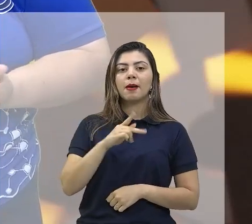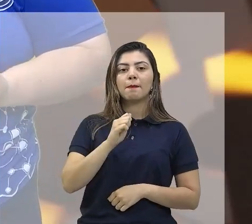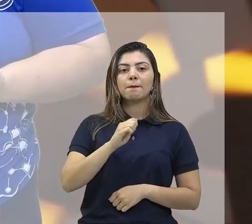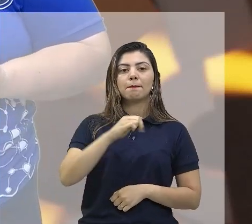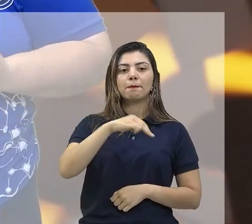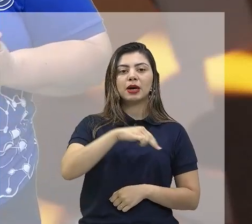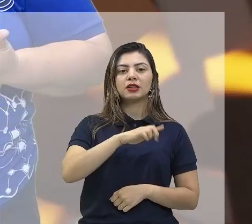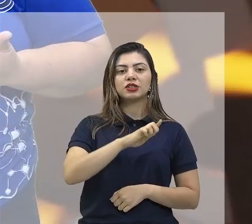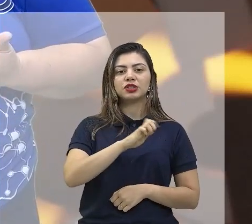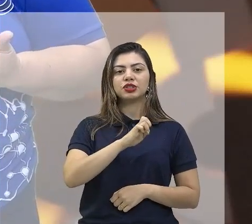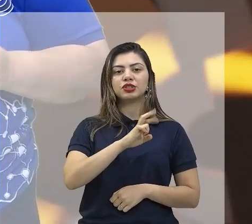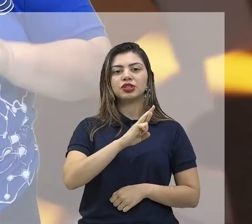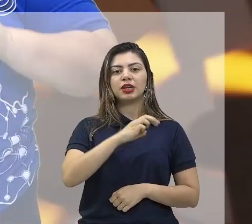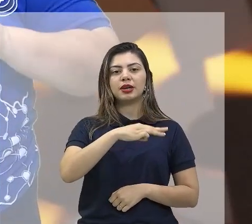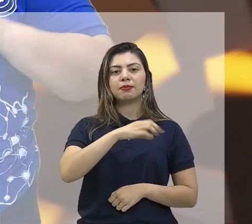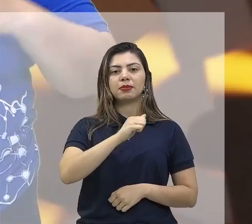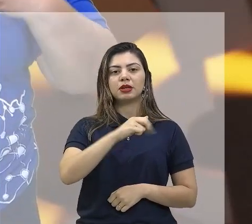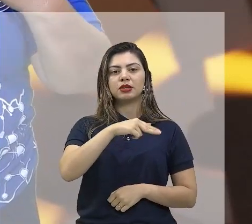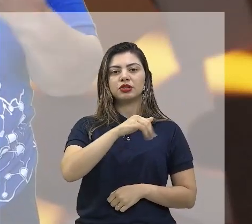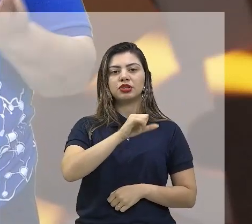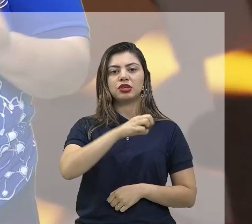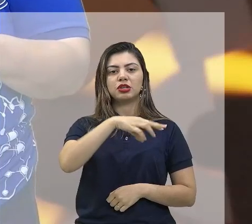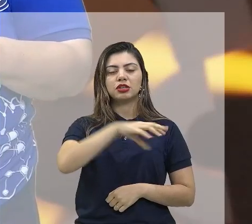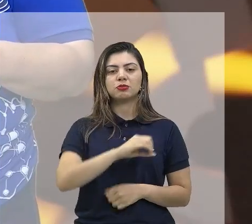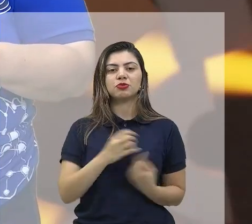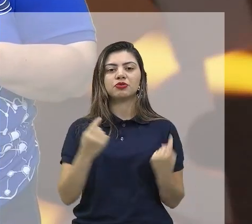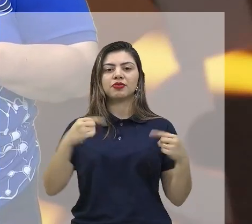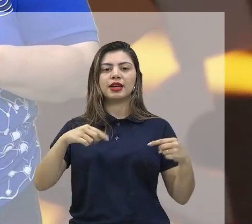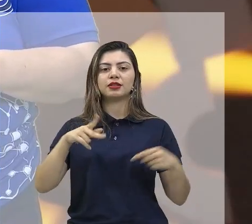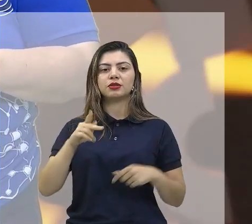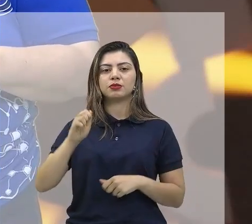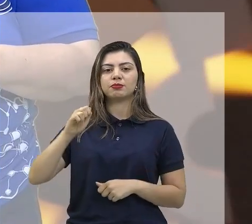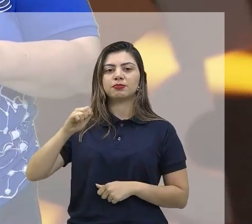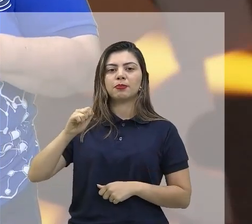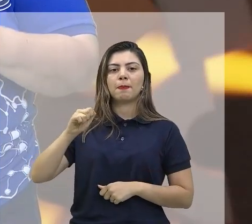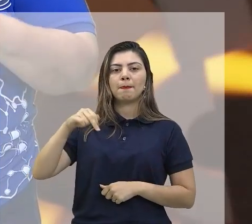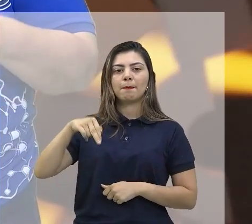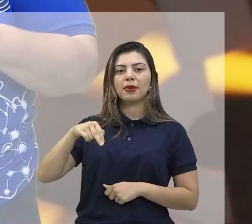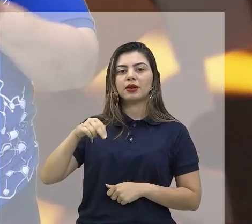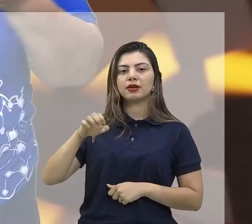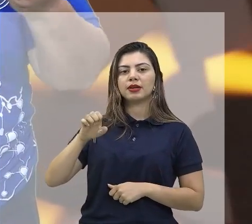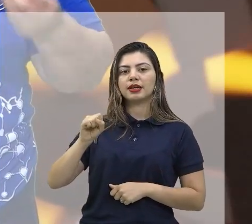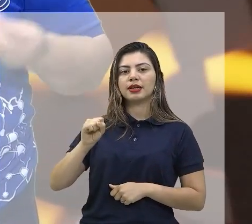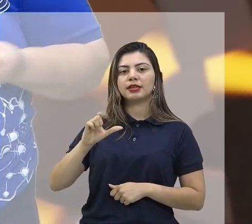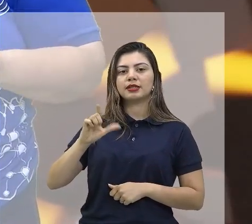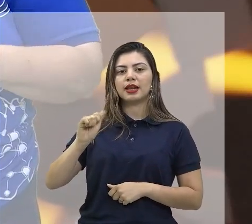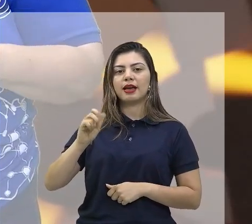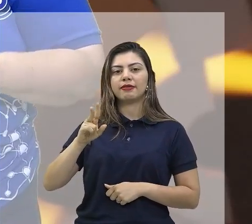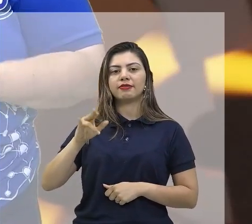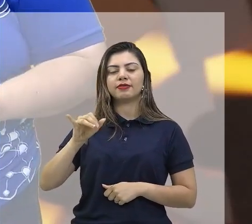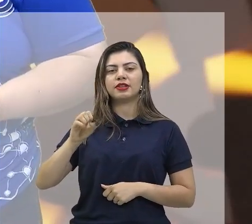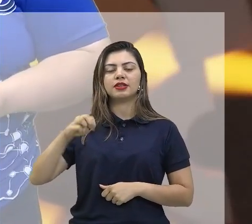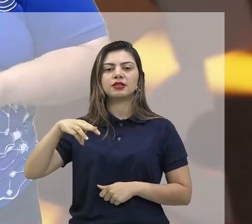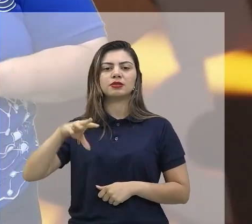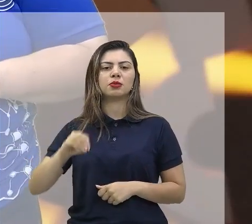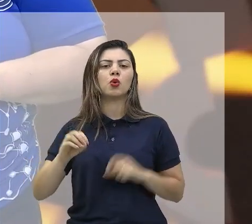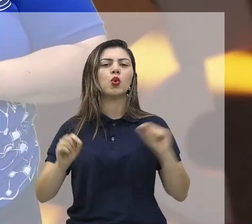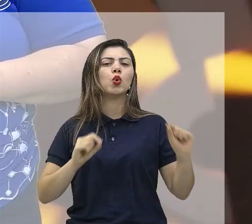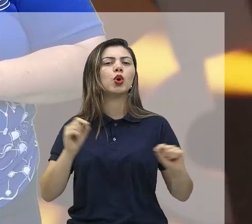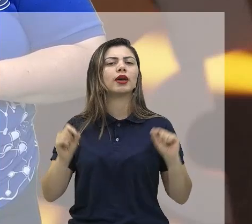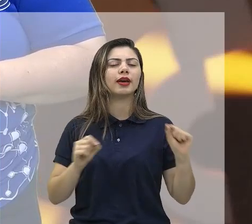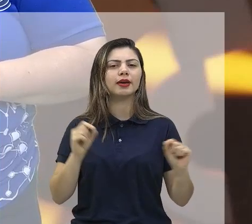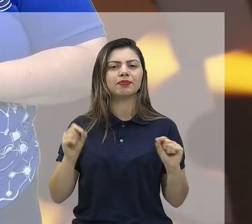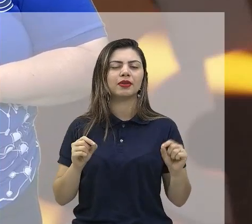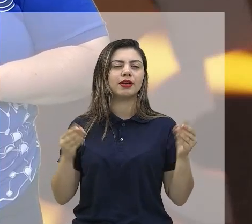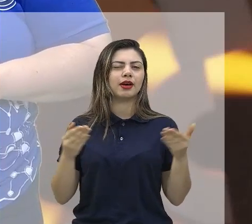pan-eslavismo, que é um outro ponto importante para a gente compreender, então, esse contexto histórico aí, né, prestes aí a eclodir, então, essa